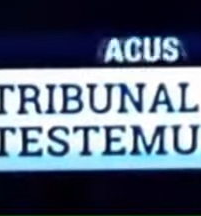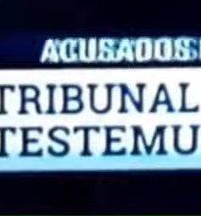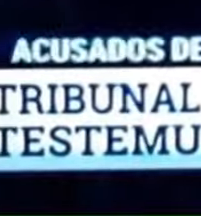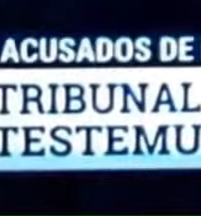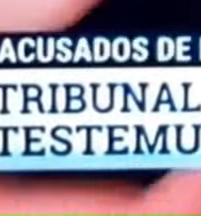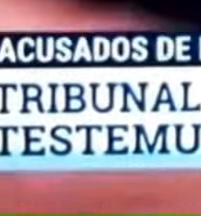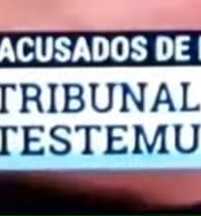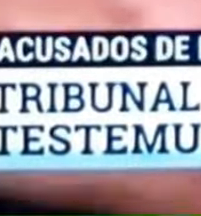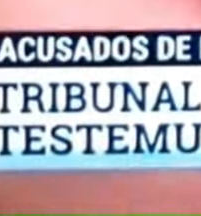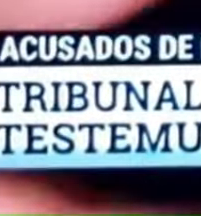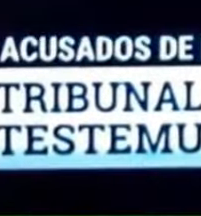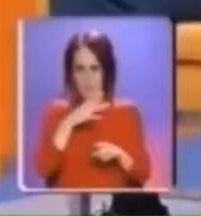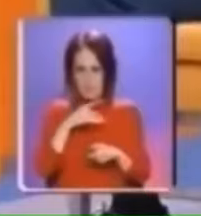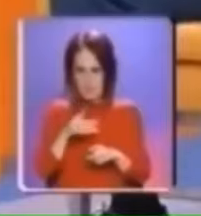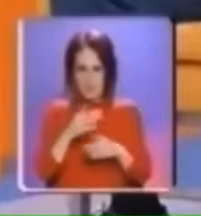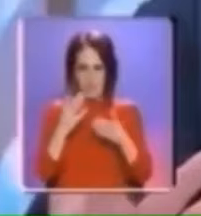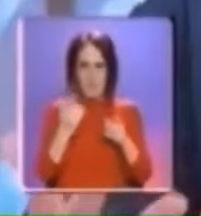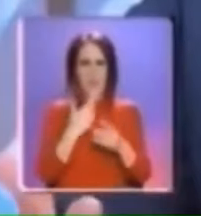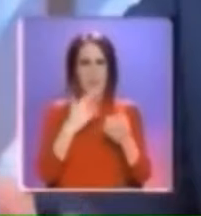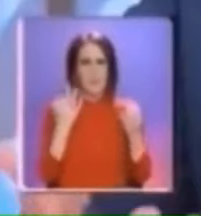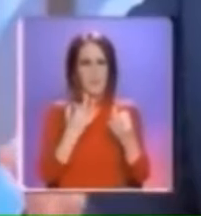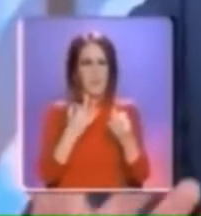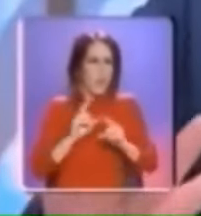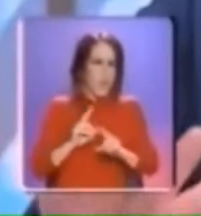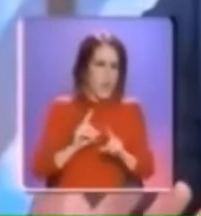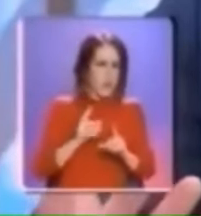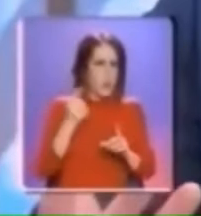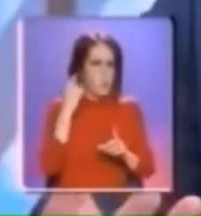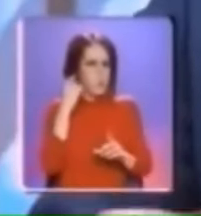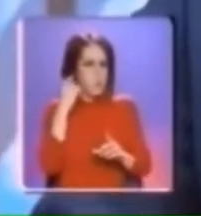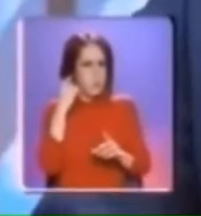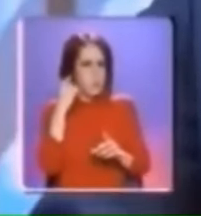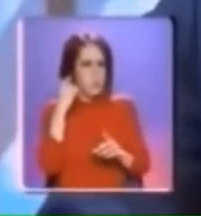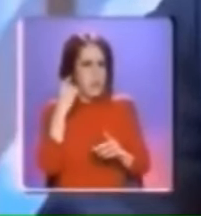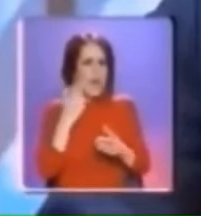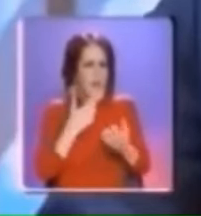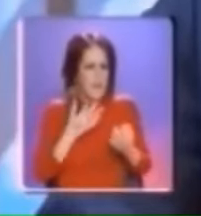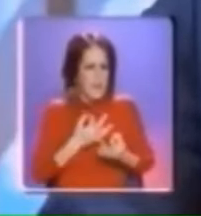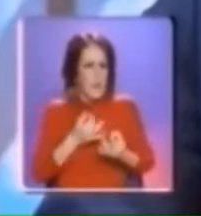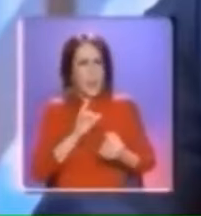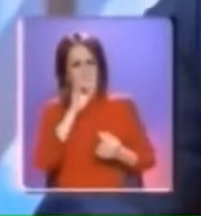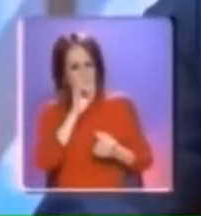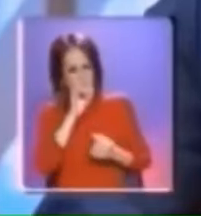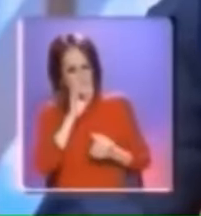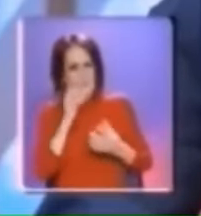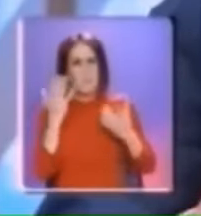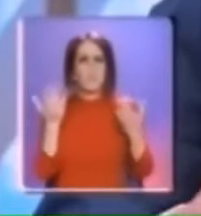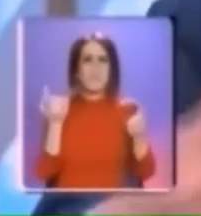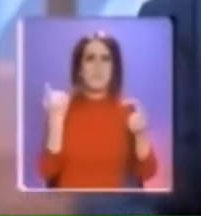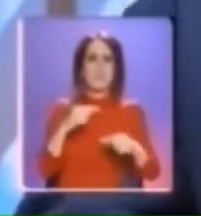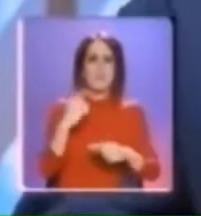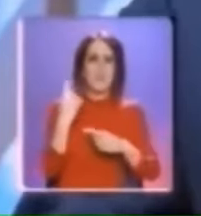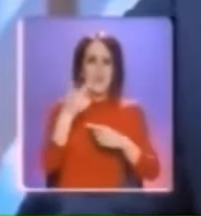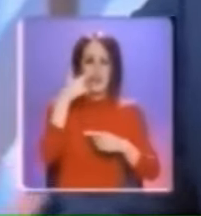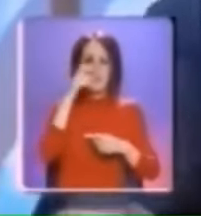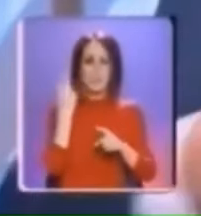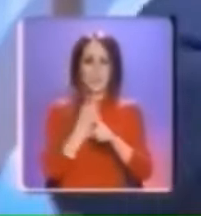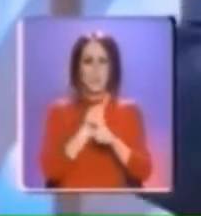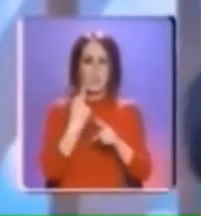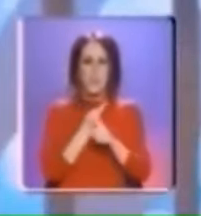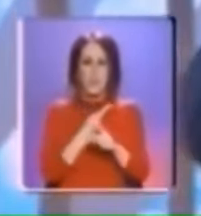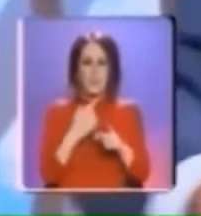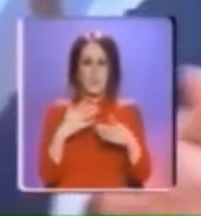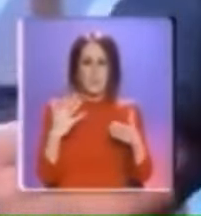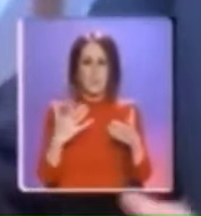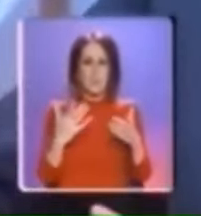eh por outros eh tipos de atividades profissionais de modo que fiquei